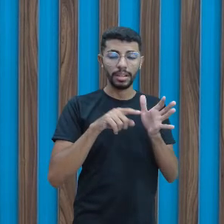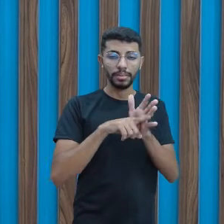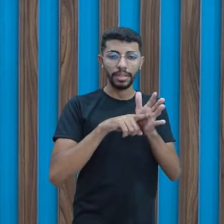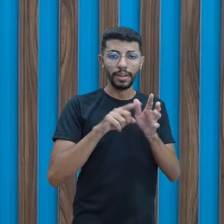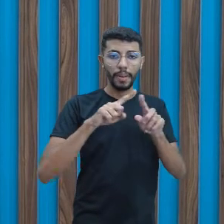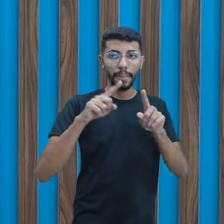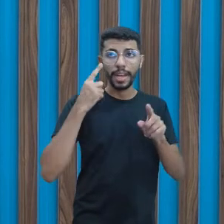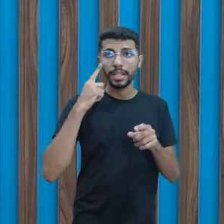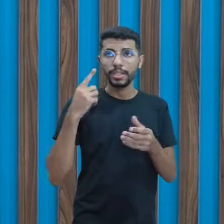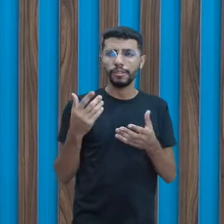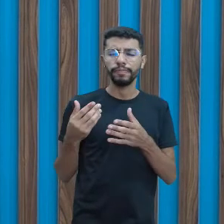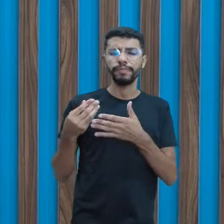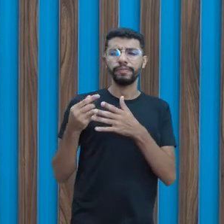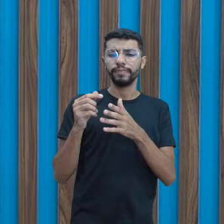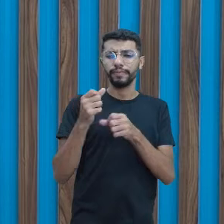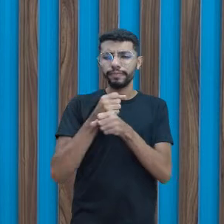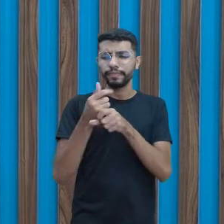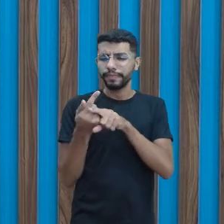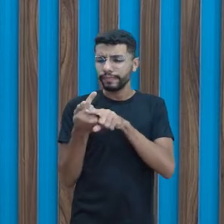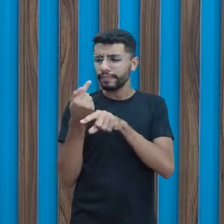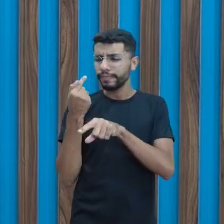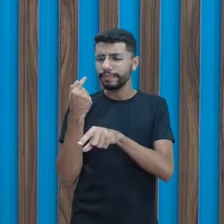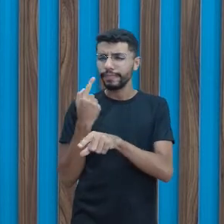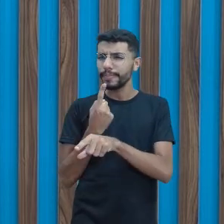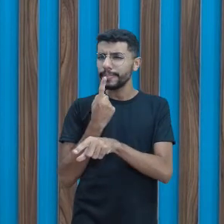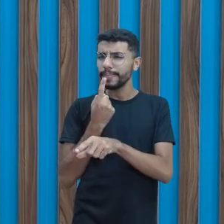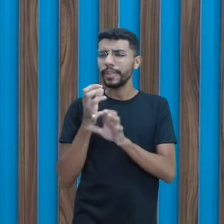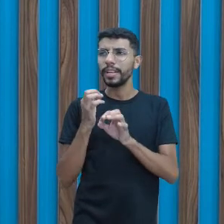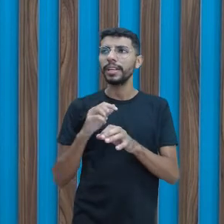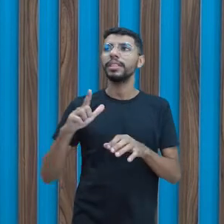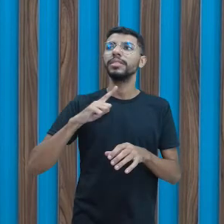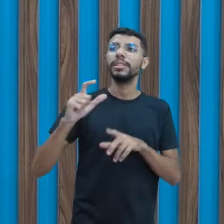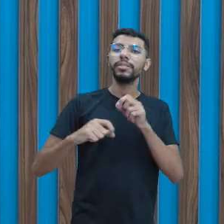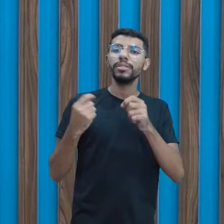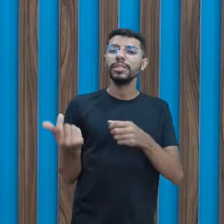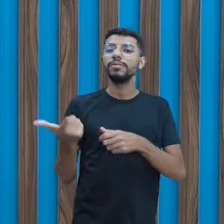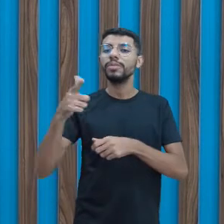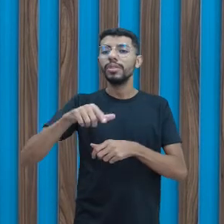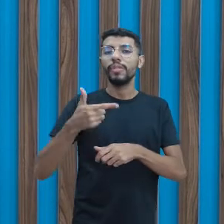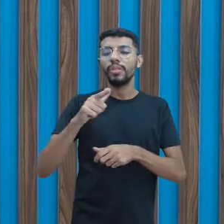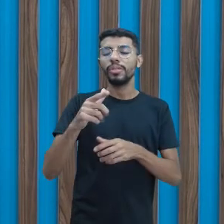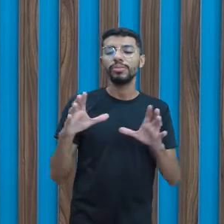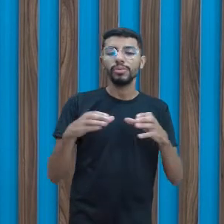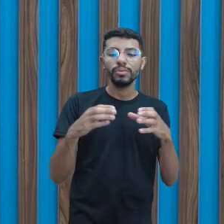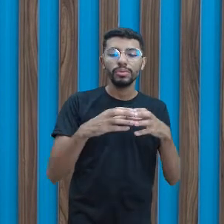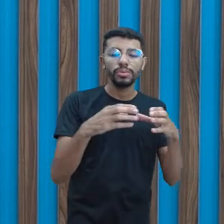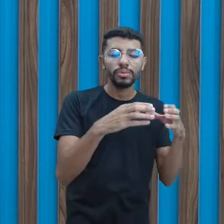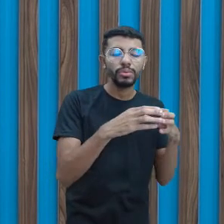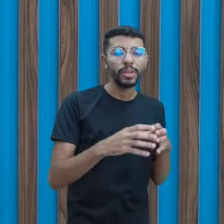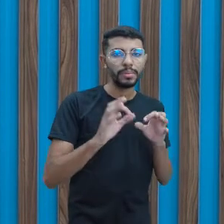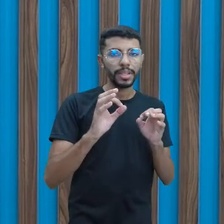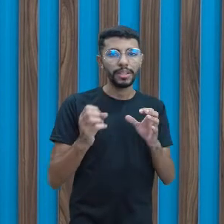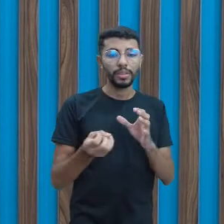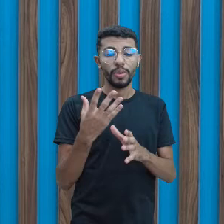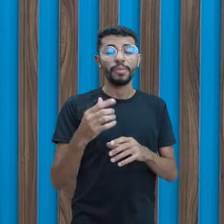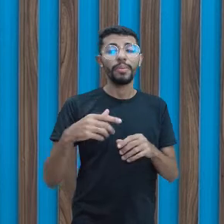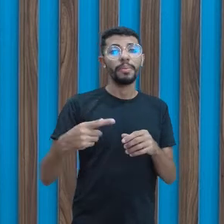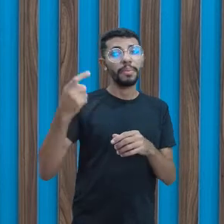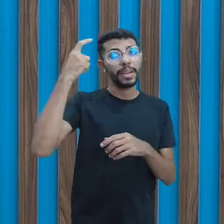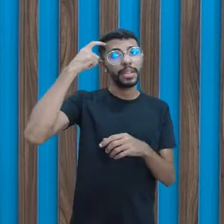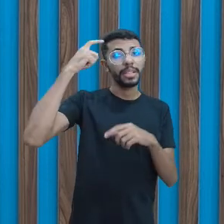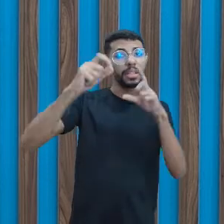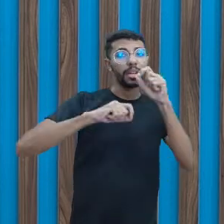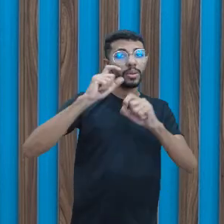partidos, né, então os partidos estão se reorganizando, já pensando nas eleições do ano que vem. Então, ano que